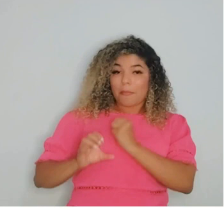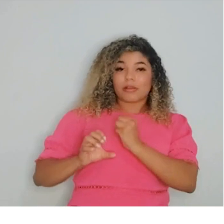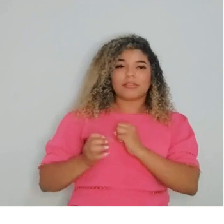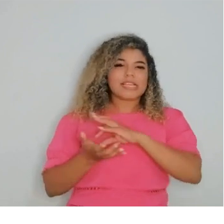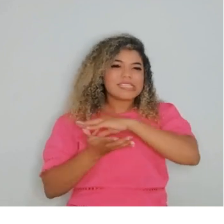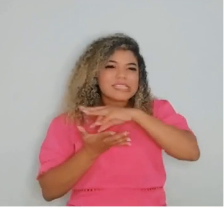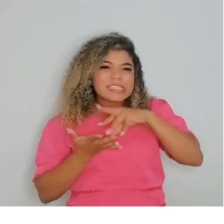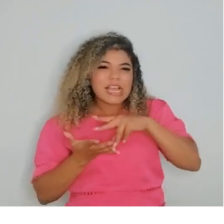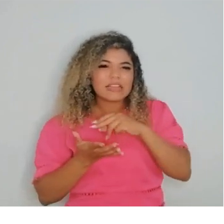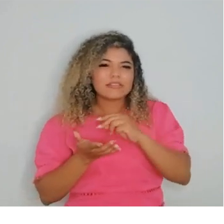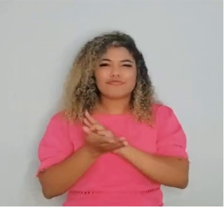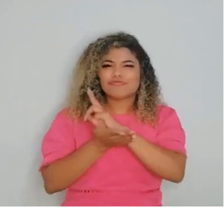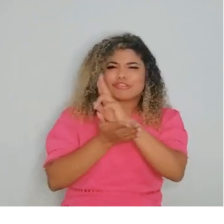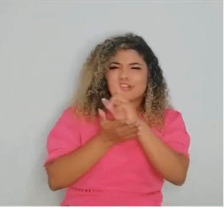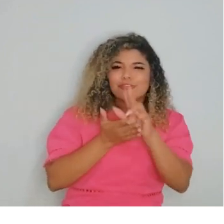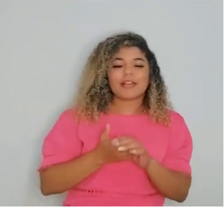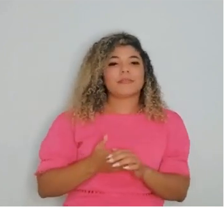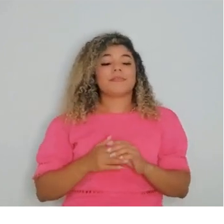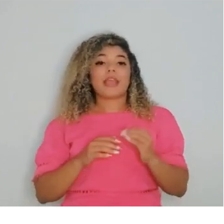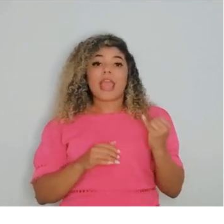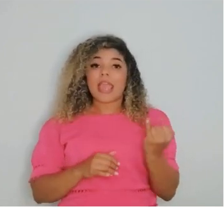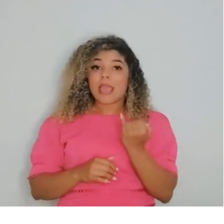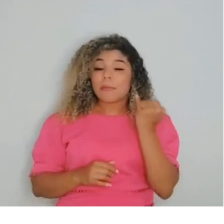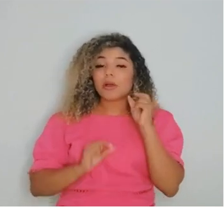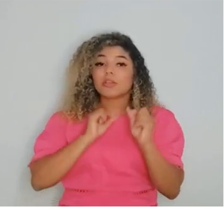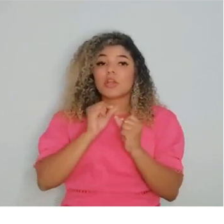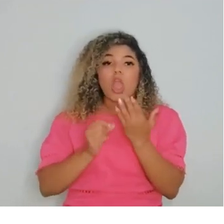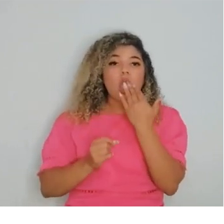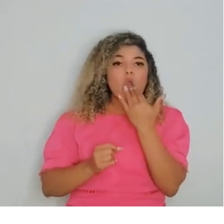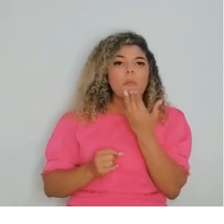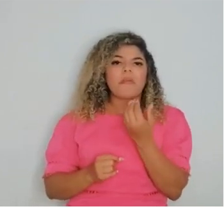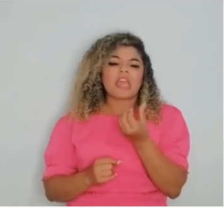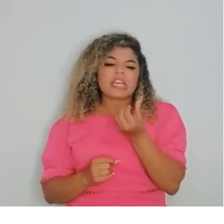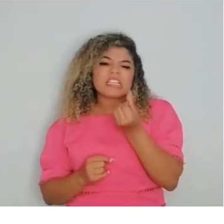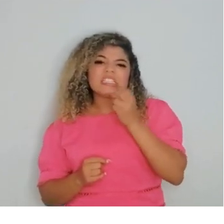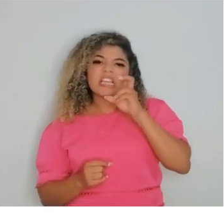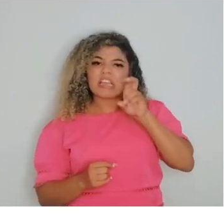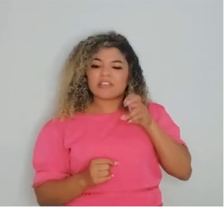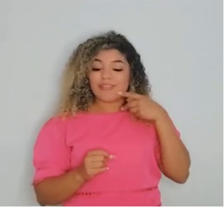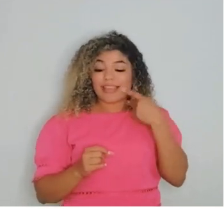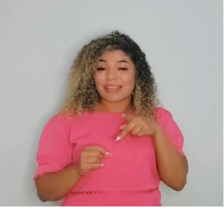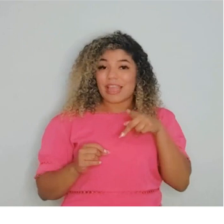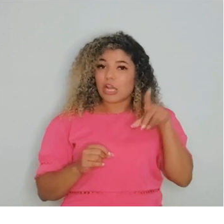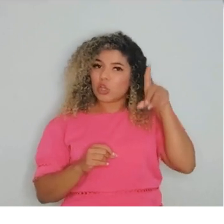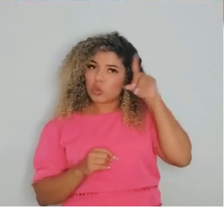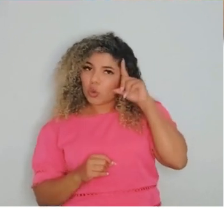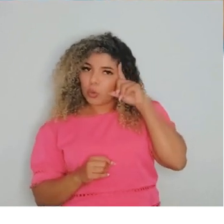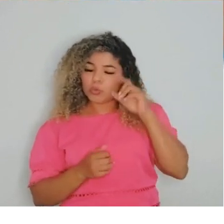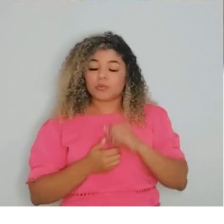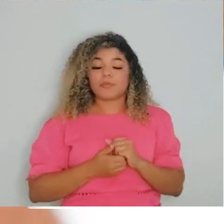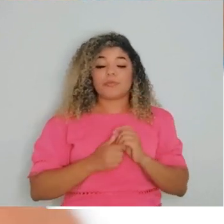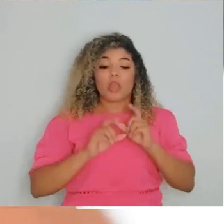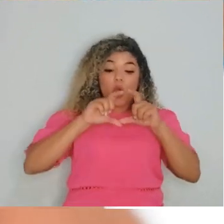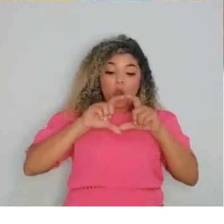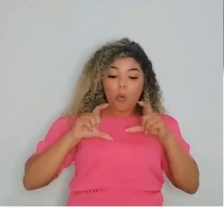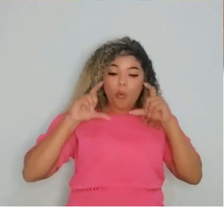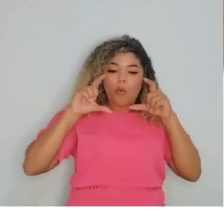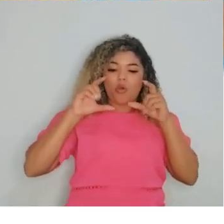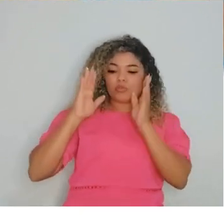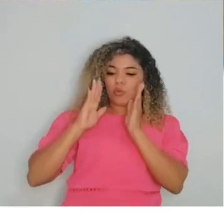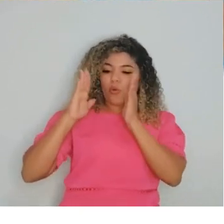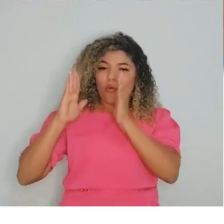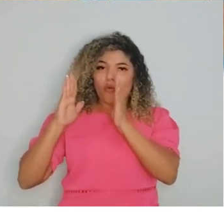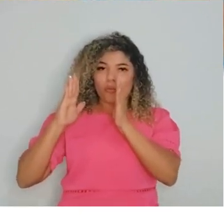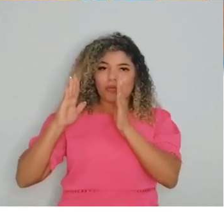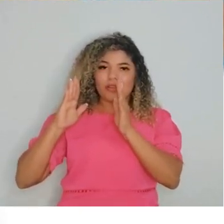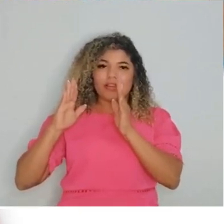mandioca, cereais, entre outros. O ideal é consumir cerca de 6 porções diárias. Grupo dos legumes